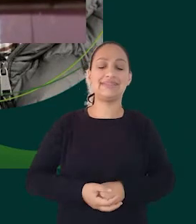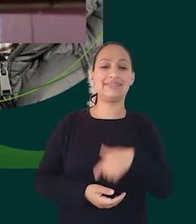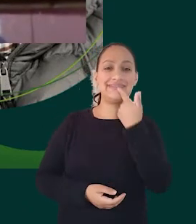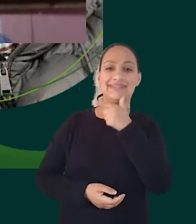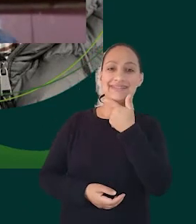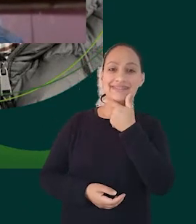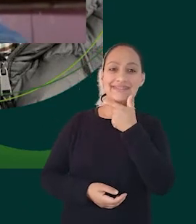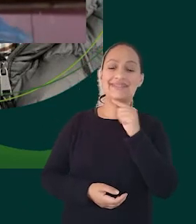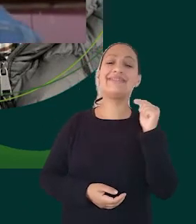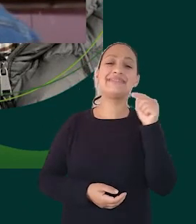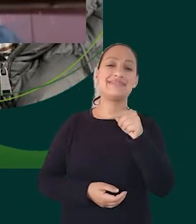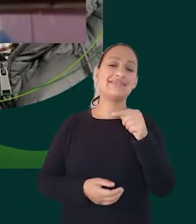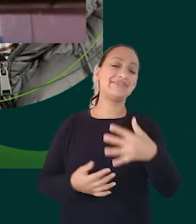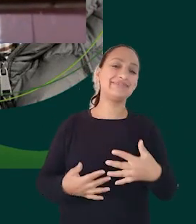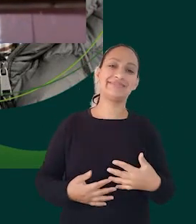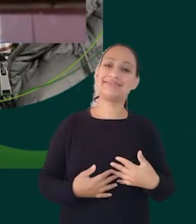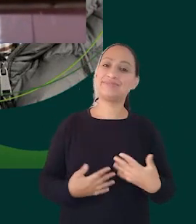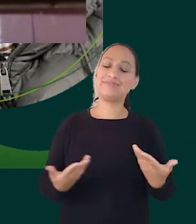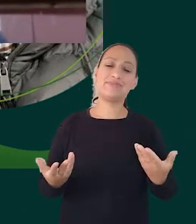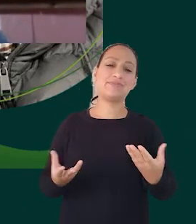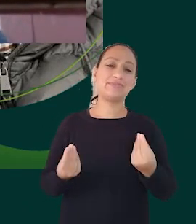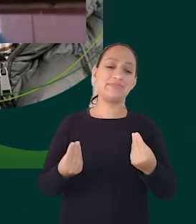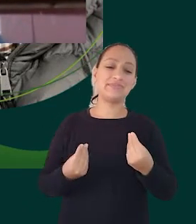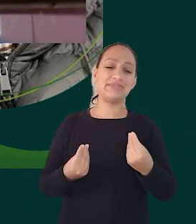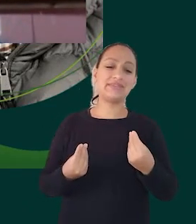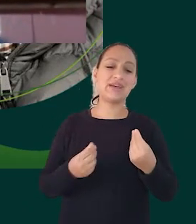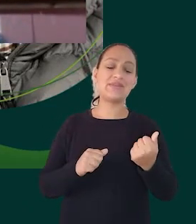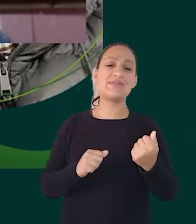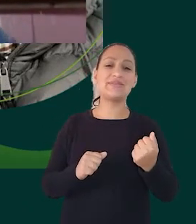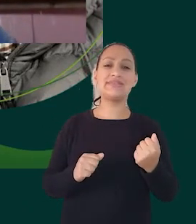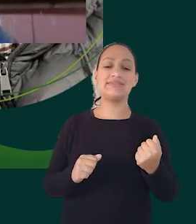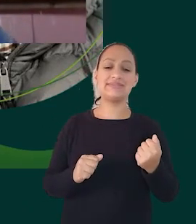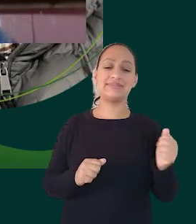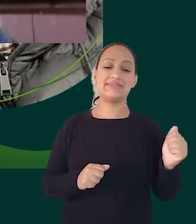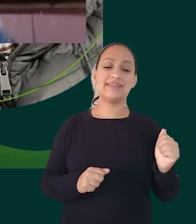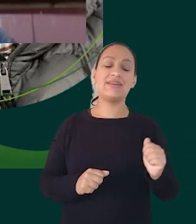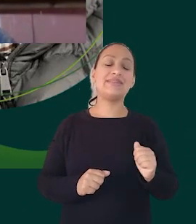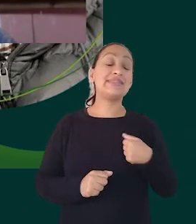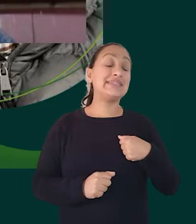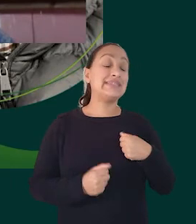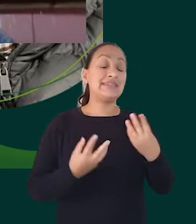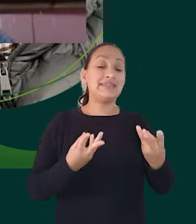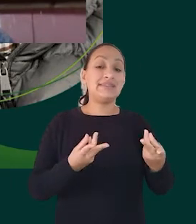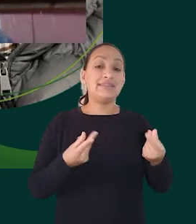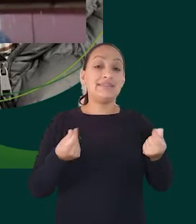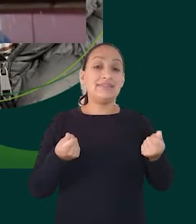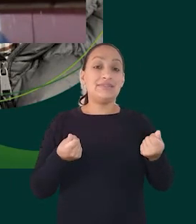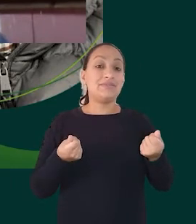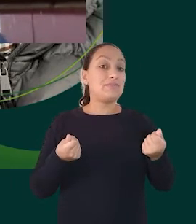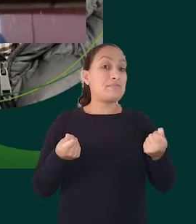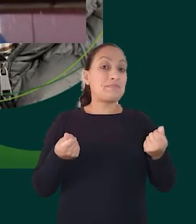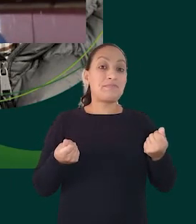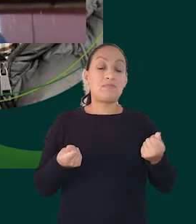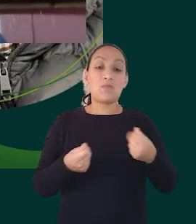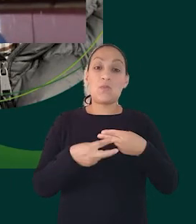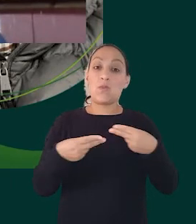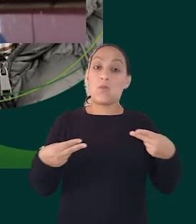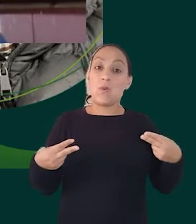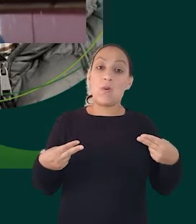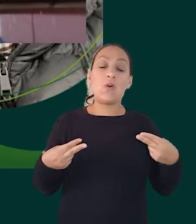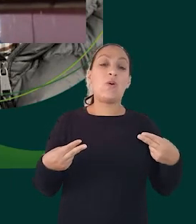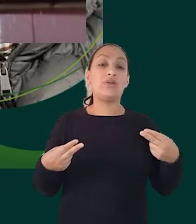Tu é muito generosa. Não, obrigado. Sensacional, Juliano. Quanta coisa dá para